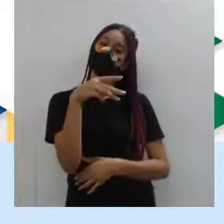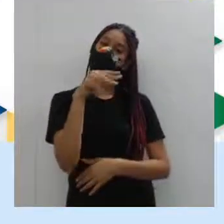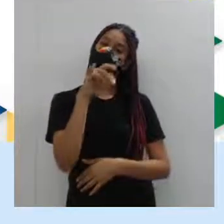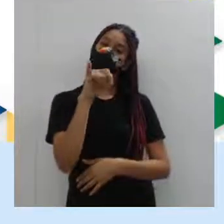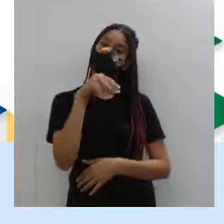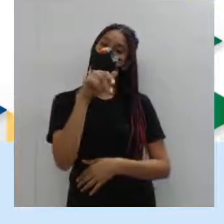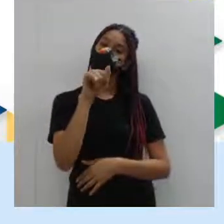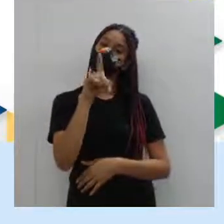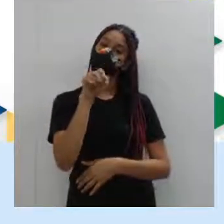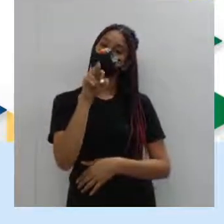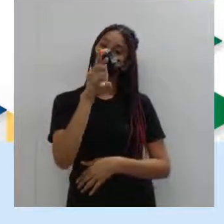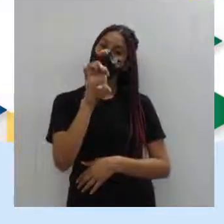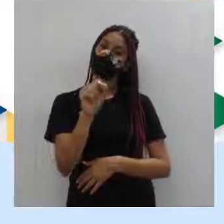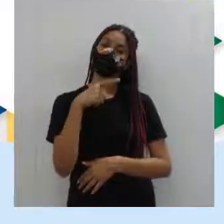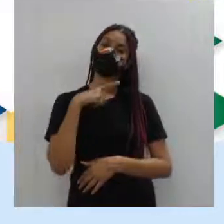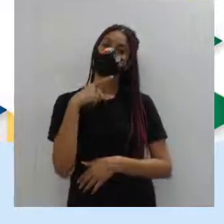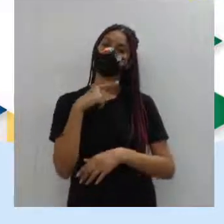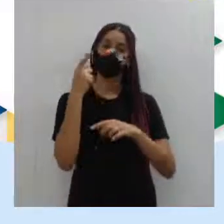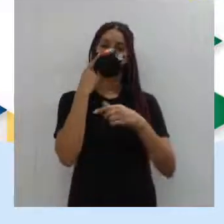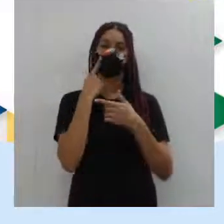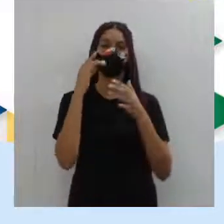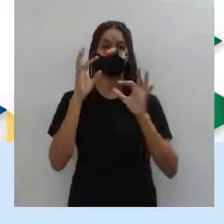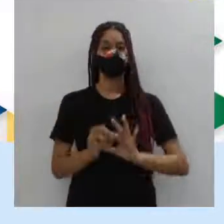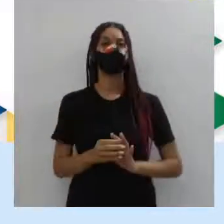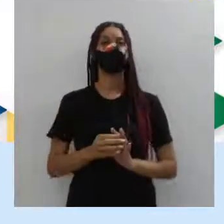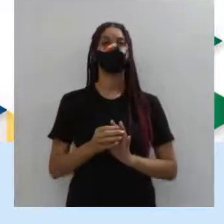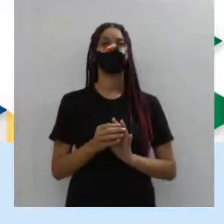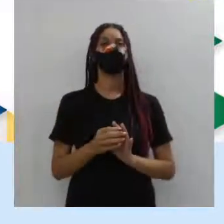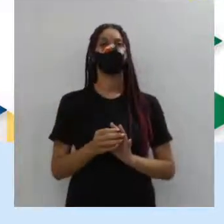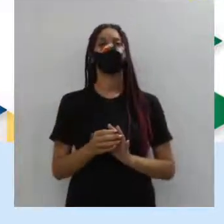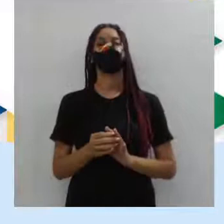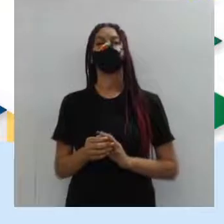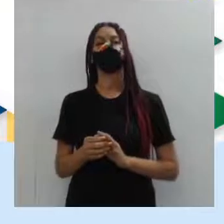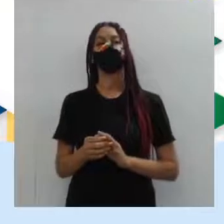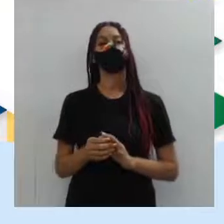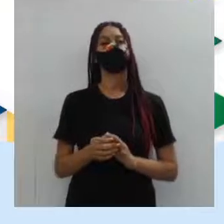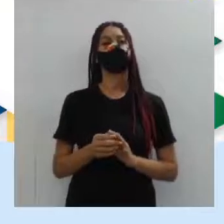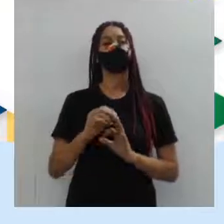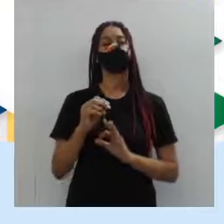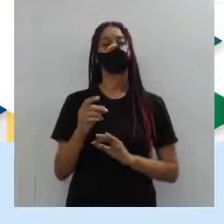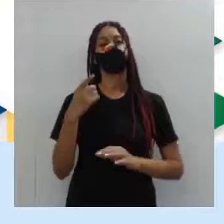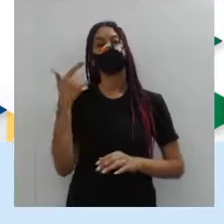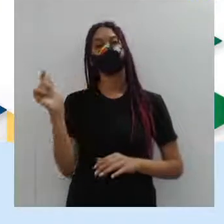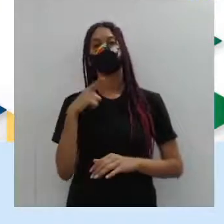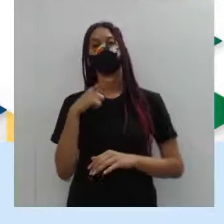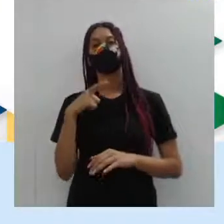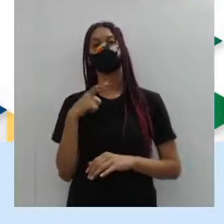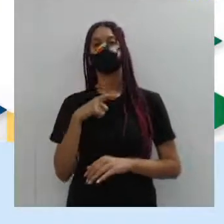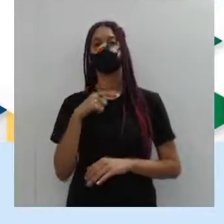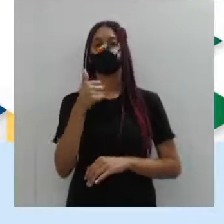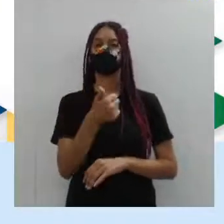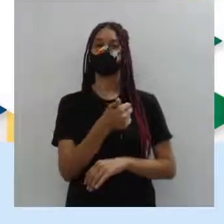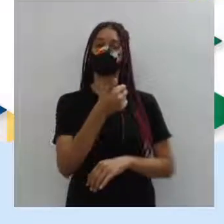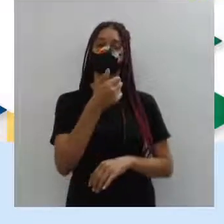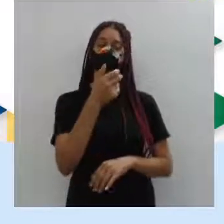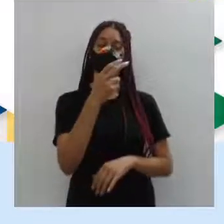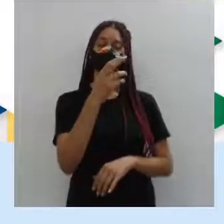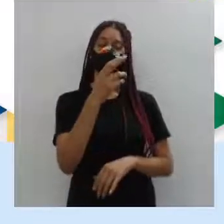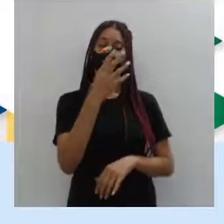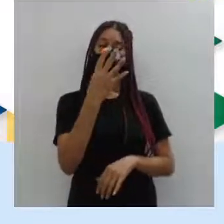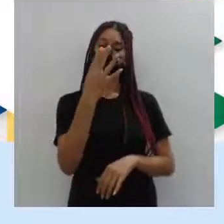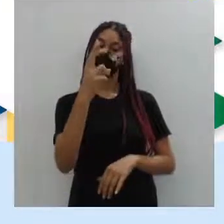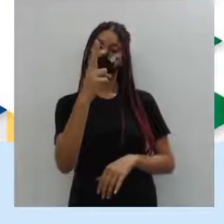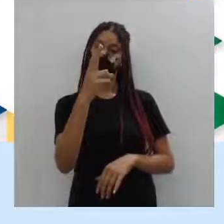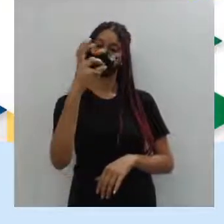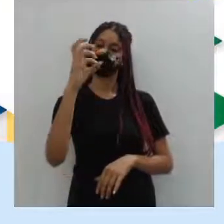Olha direitinho. 1 para 300, item 4, tá vendo? Os outros 150, 50 e 100. Então, quer dizer